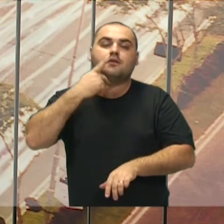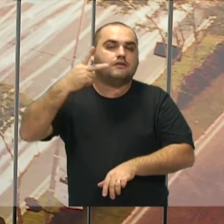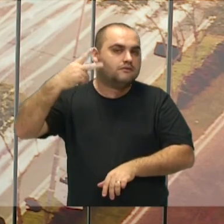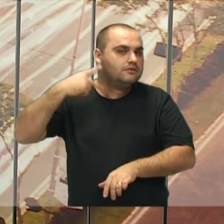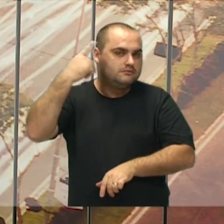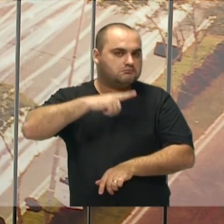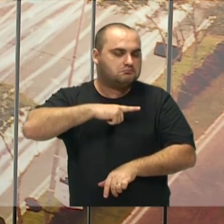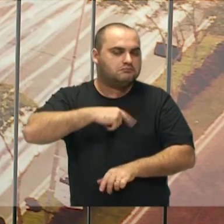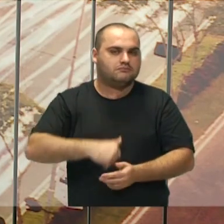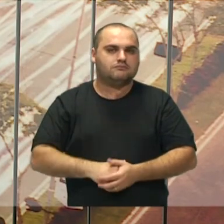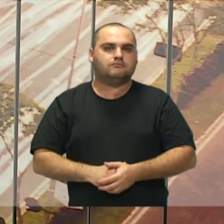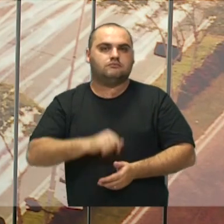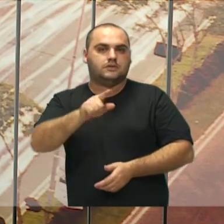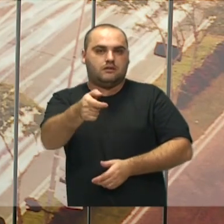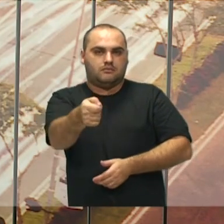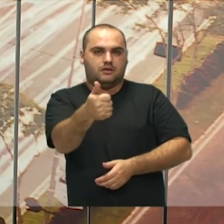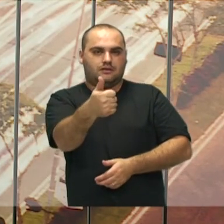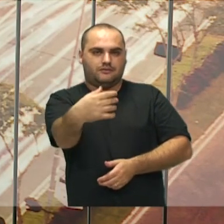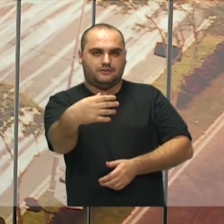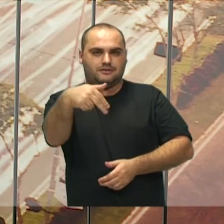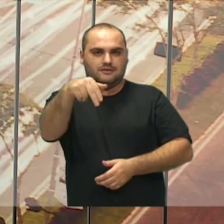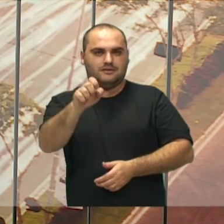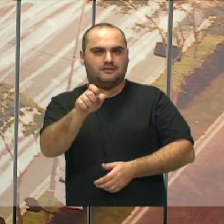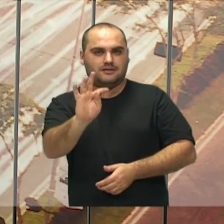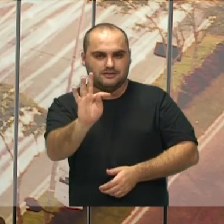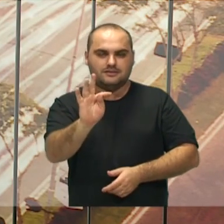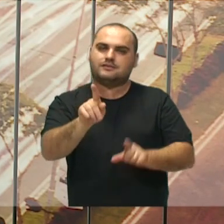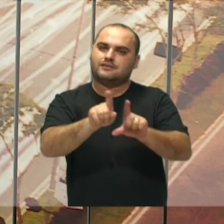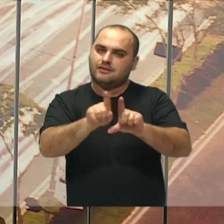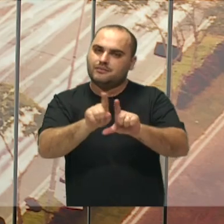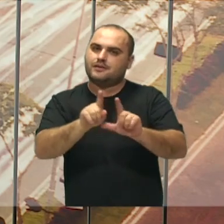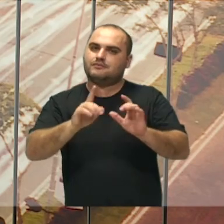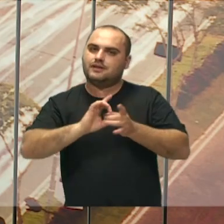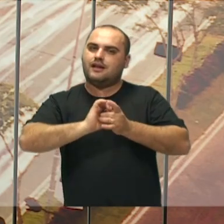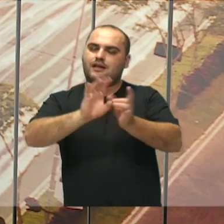Vereador. O programa é exibido no canal 14 da NET e também